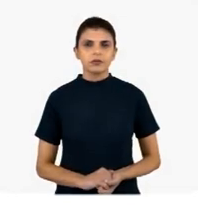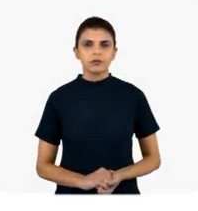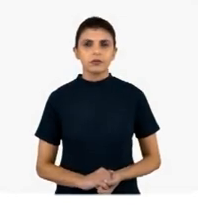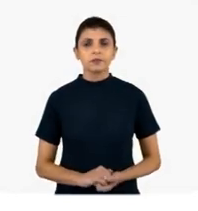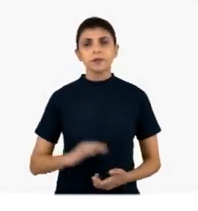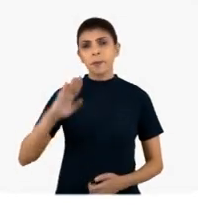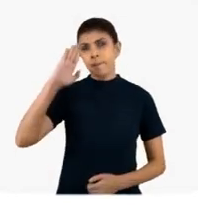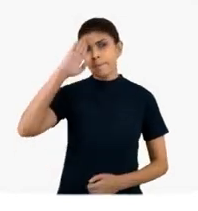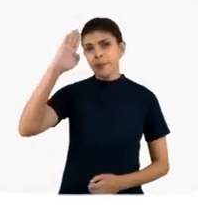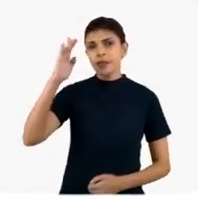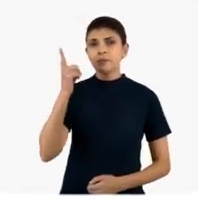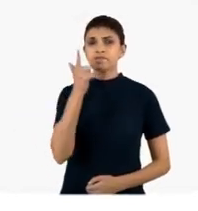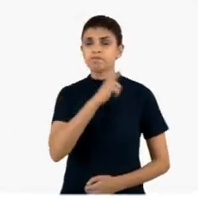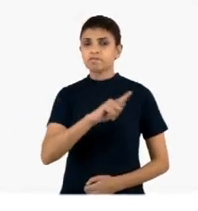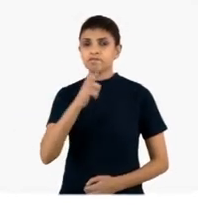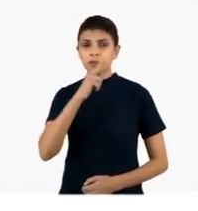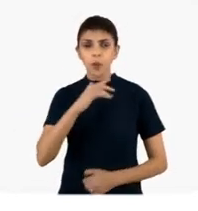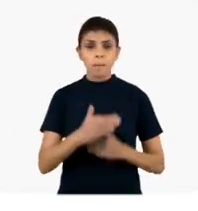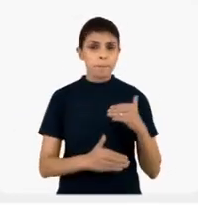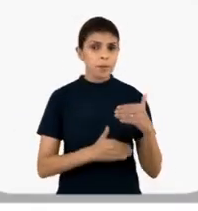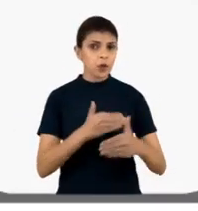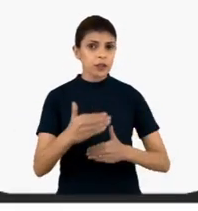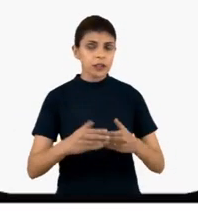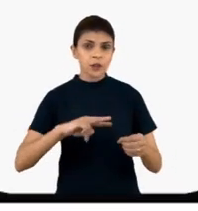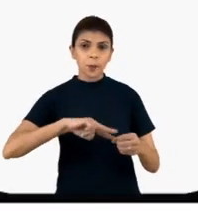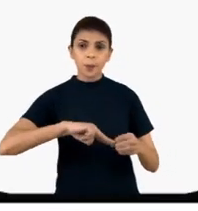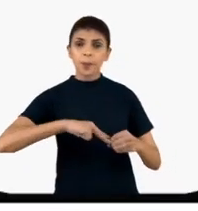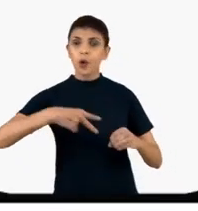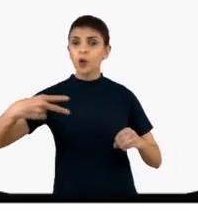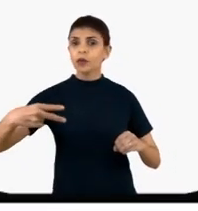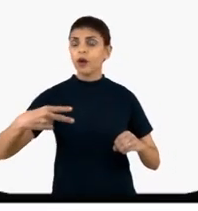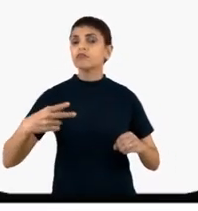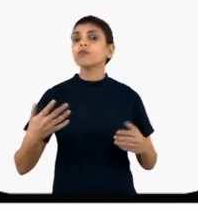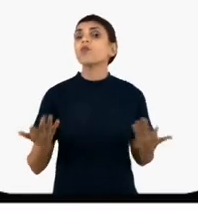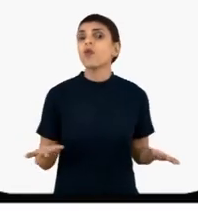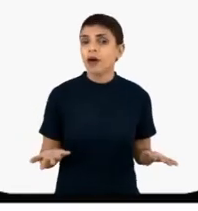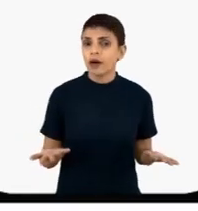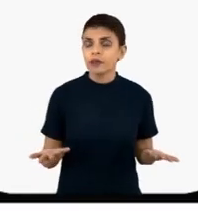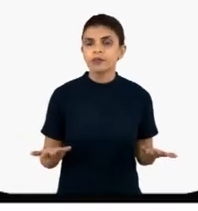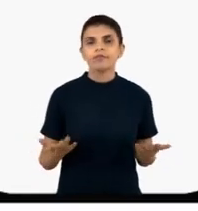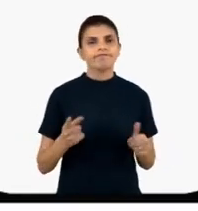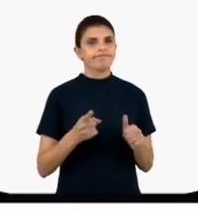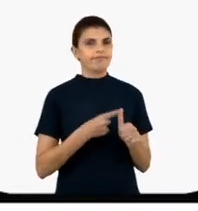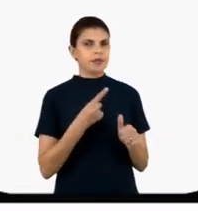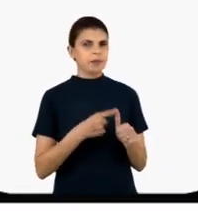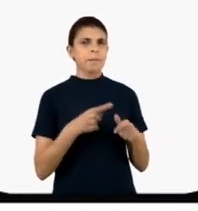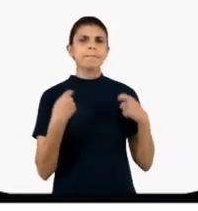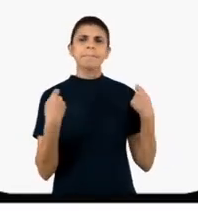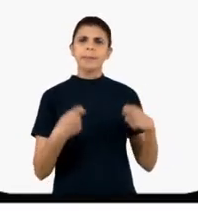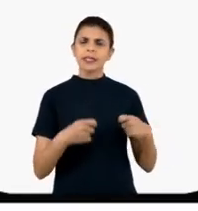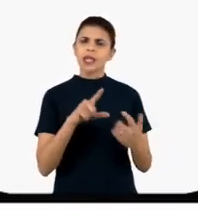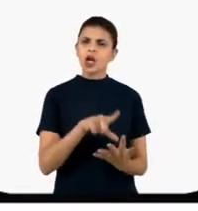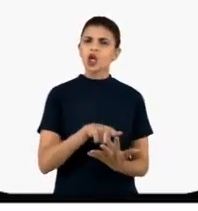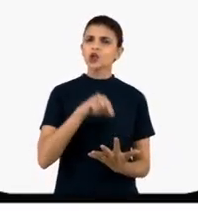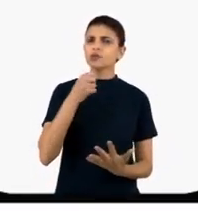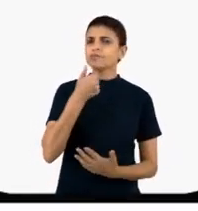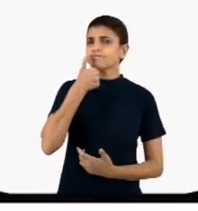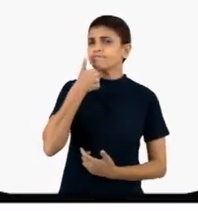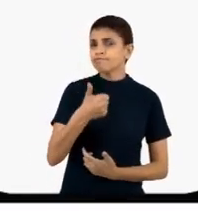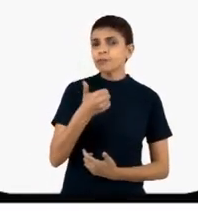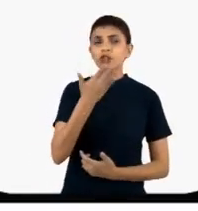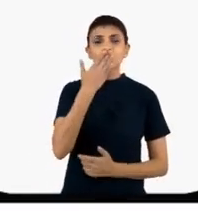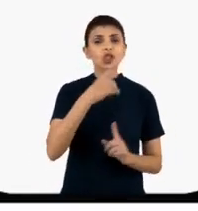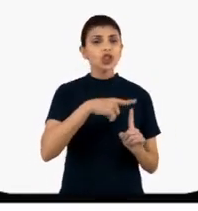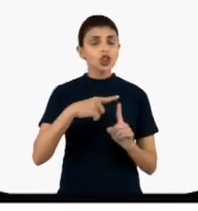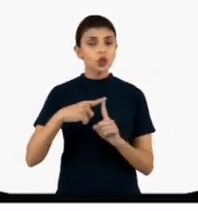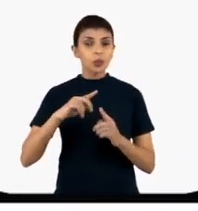Quais são as principais considerações para estabelecer um processo biotecnológico? Primeiro, para o processo, precisamos escolher muito bem o tipo